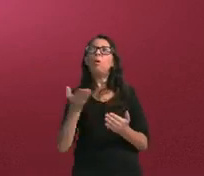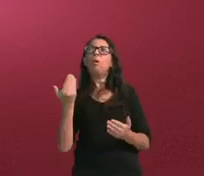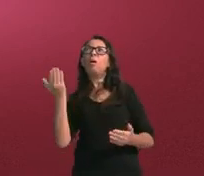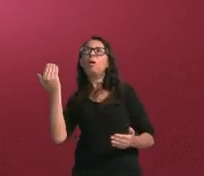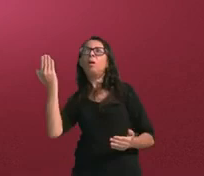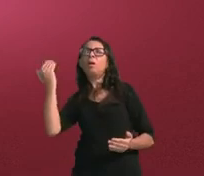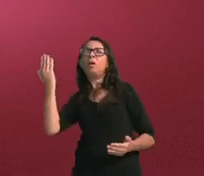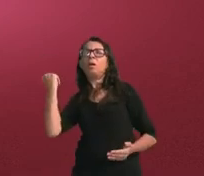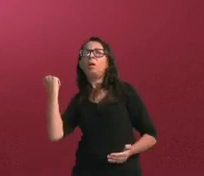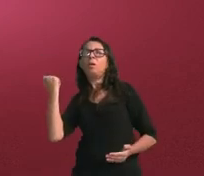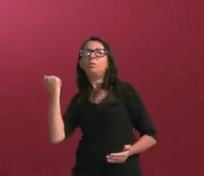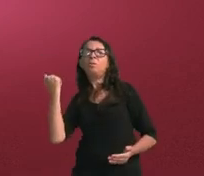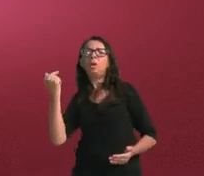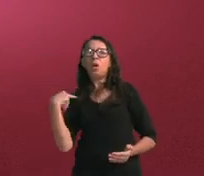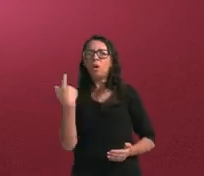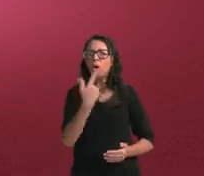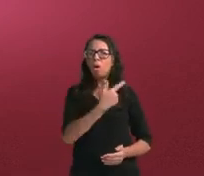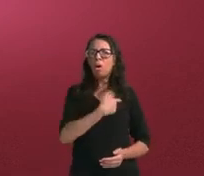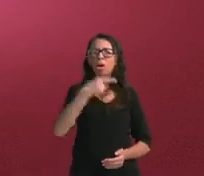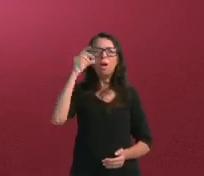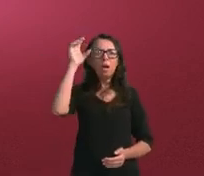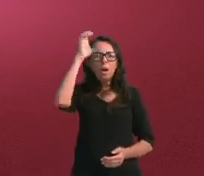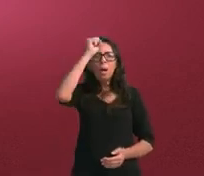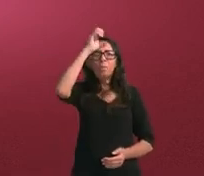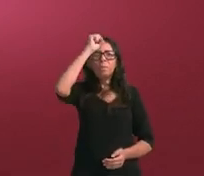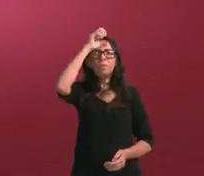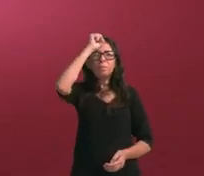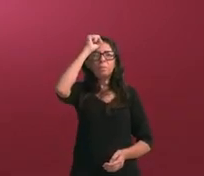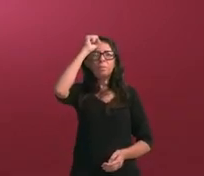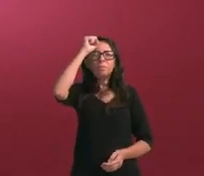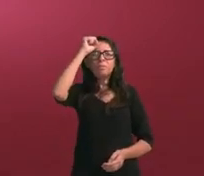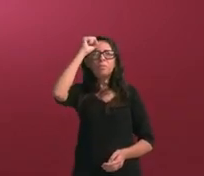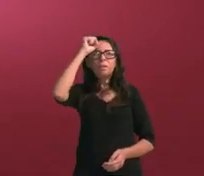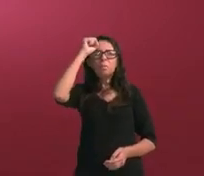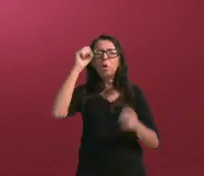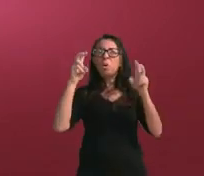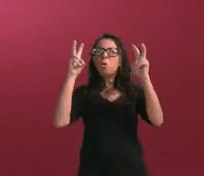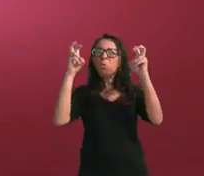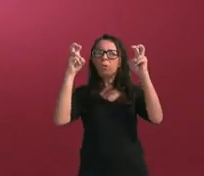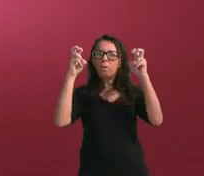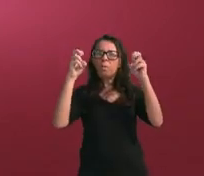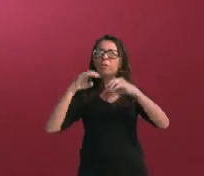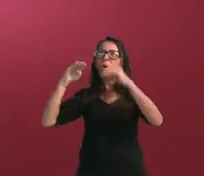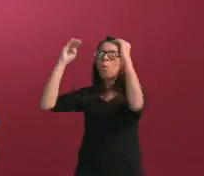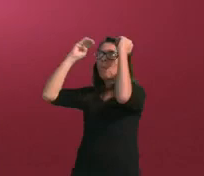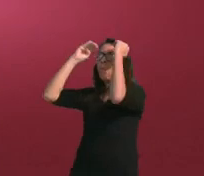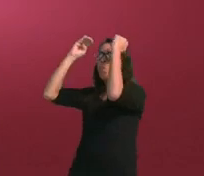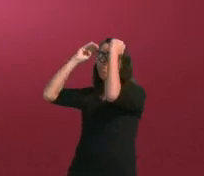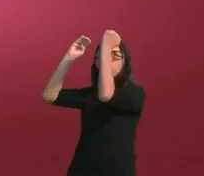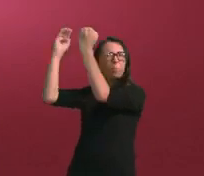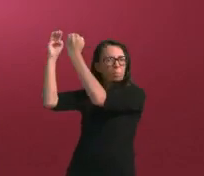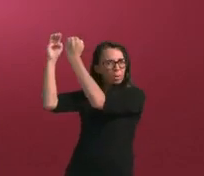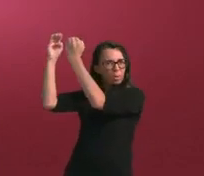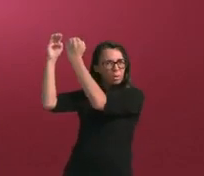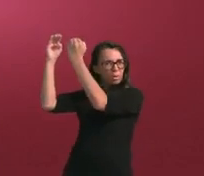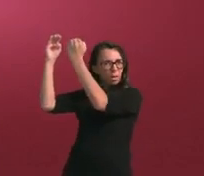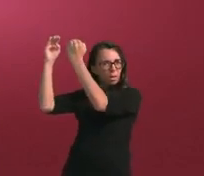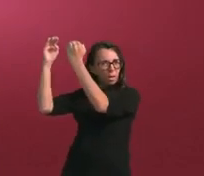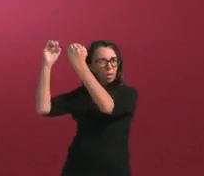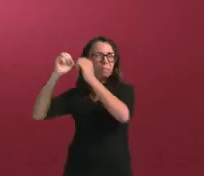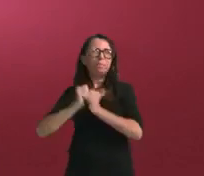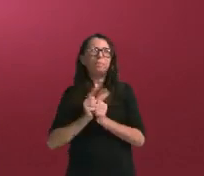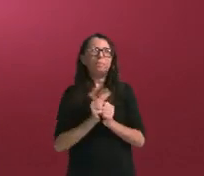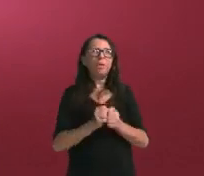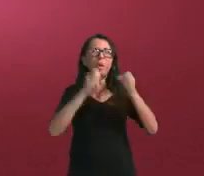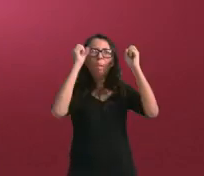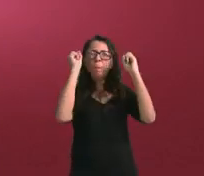na passagem com Moisés, na libertação do povo do Egito, algumas passagens, onde que Moisés obedecia à voz de Deus